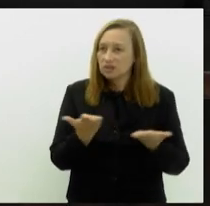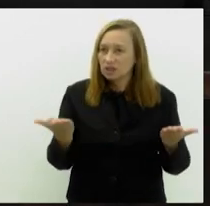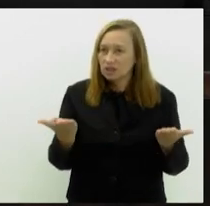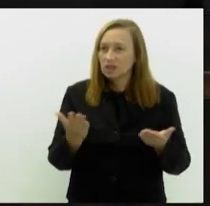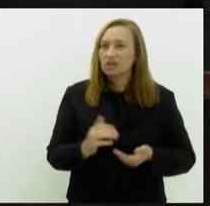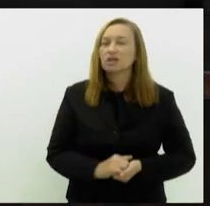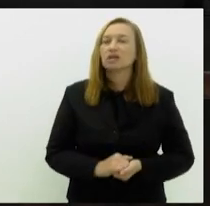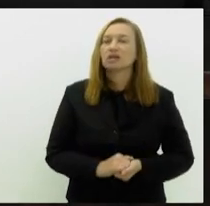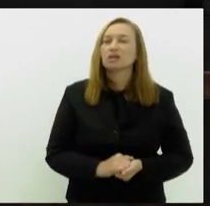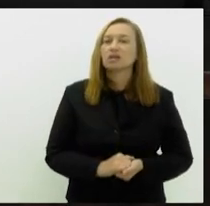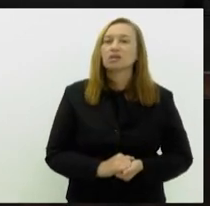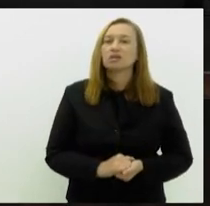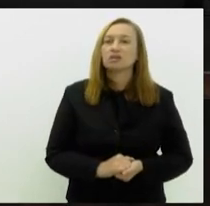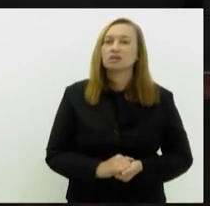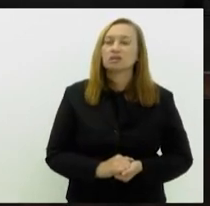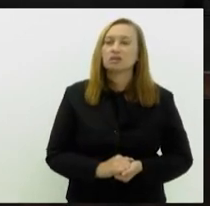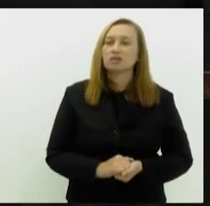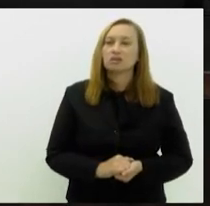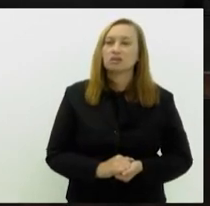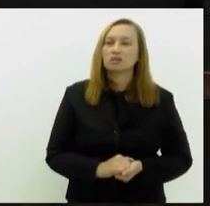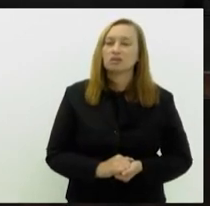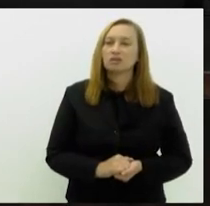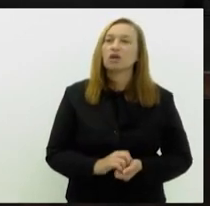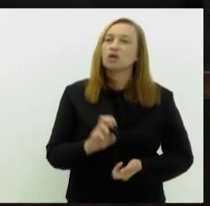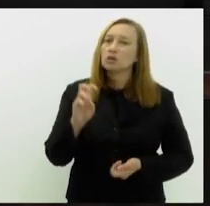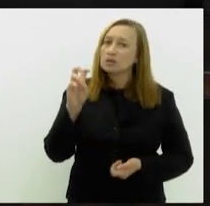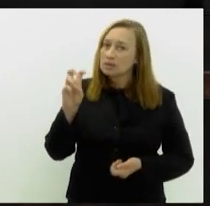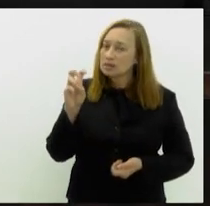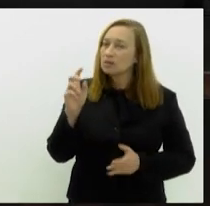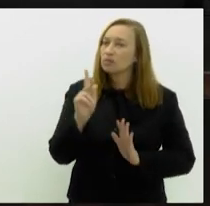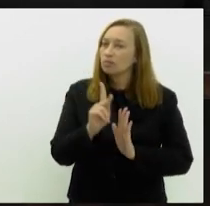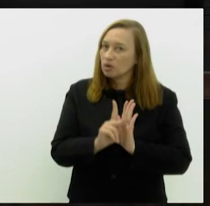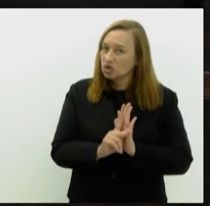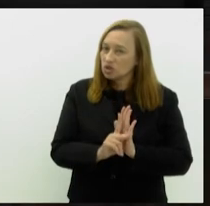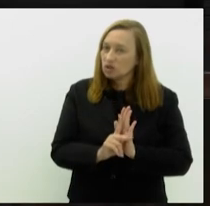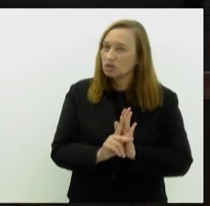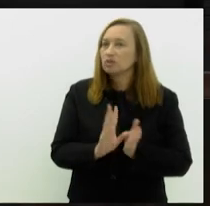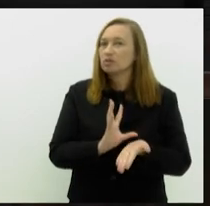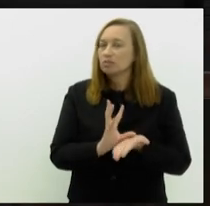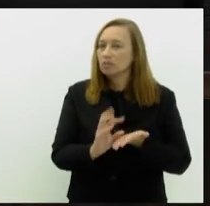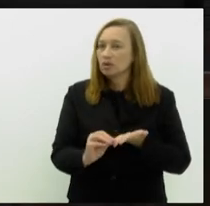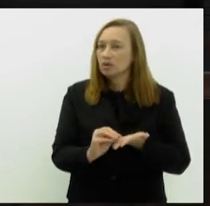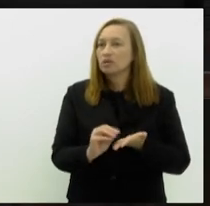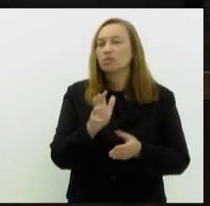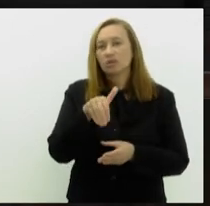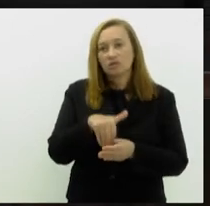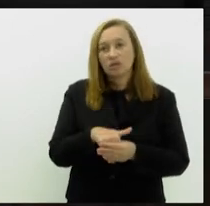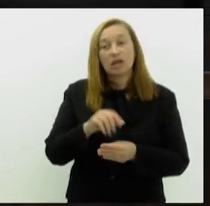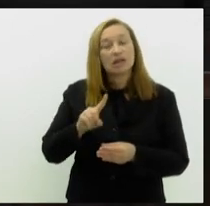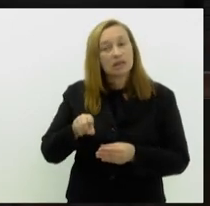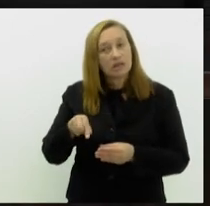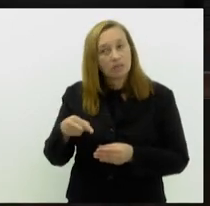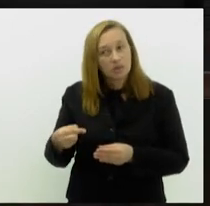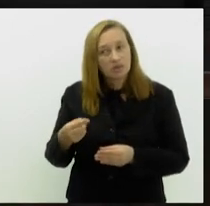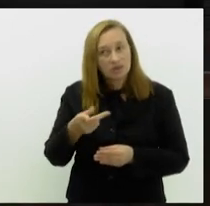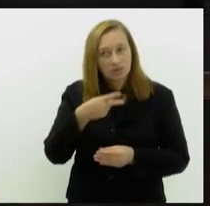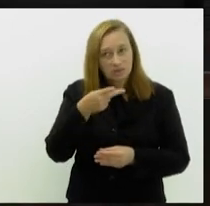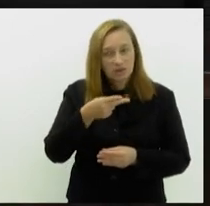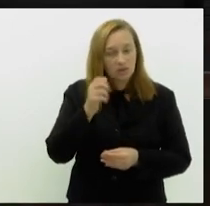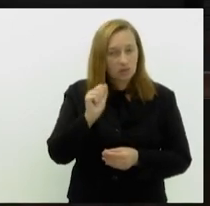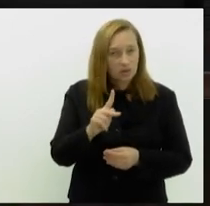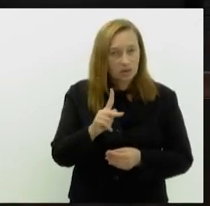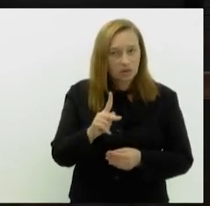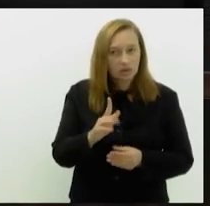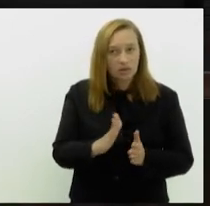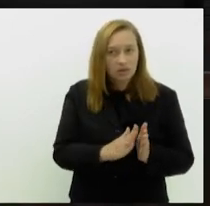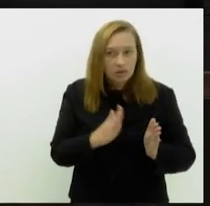Excelência, porque eu ainda tenho 5 projetos na pauta para votar, e eu prorroguei exatamente para fazer